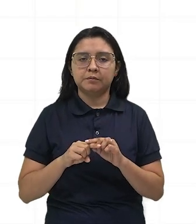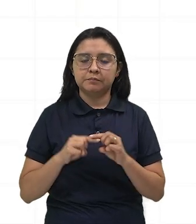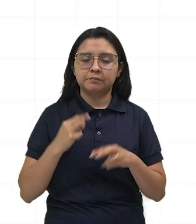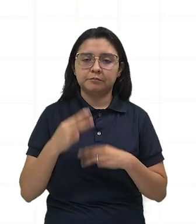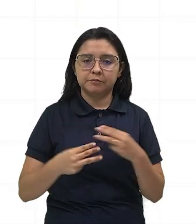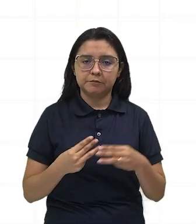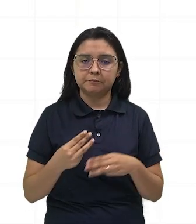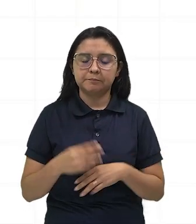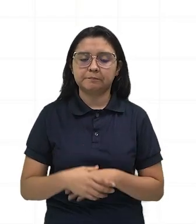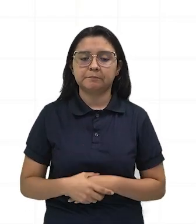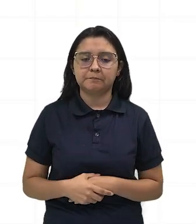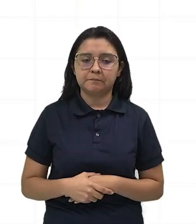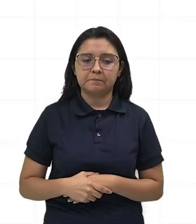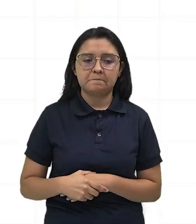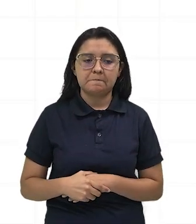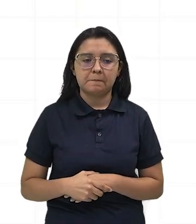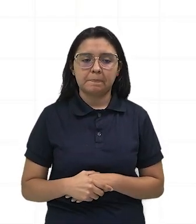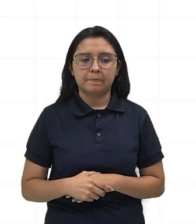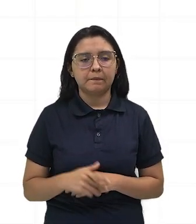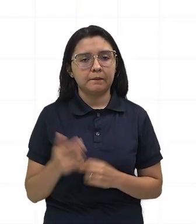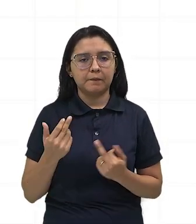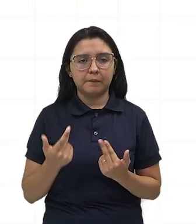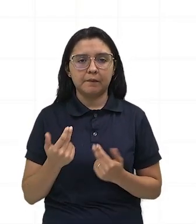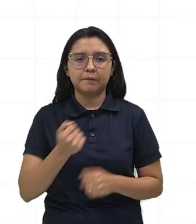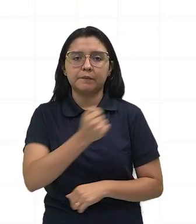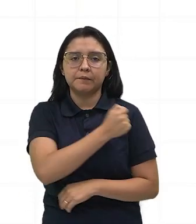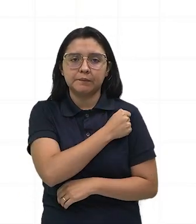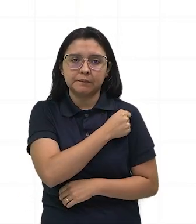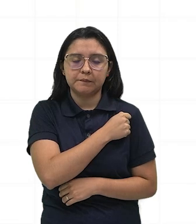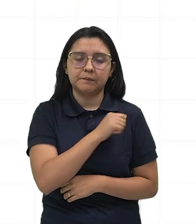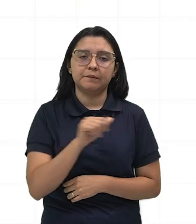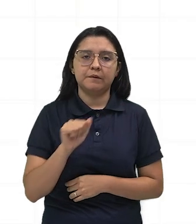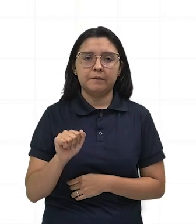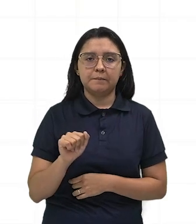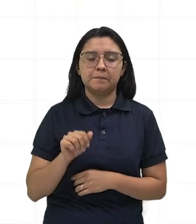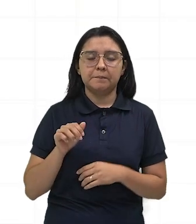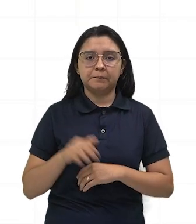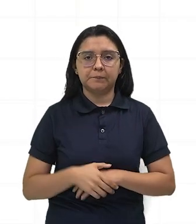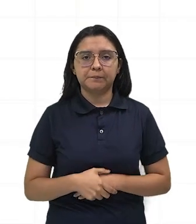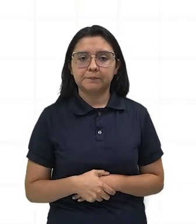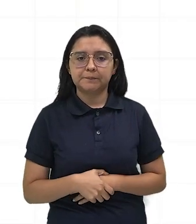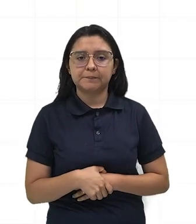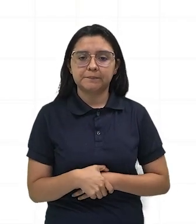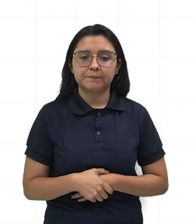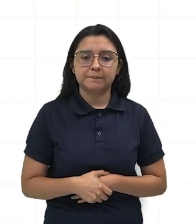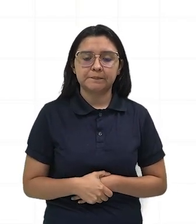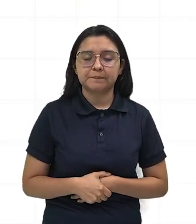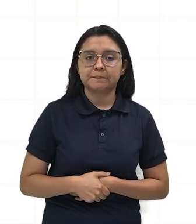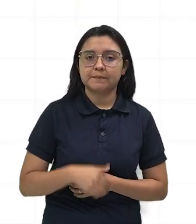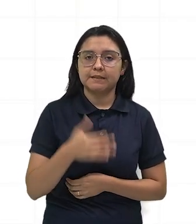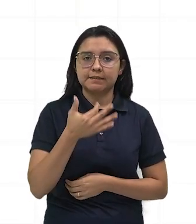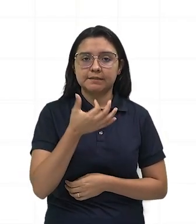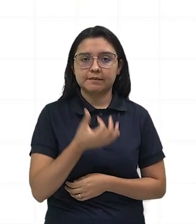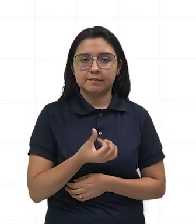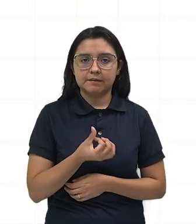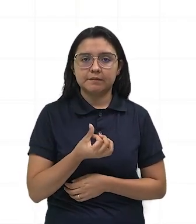Vai acontecer a mesma coisa que com o aluno A. Está aqui